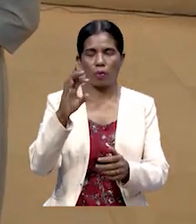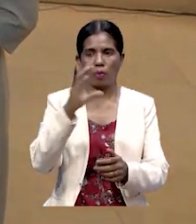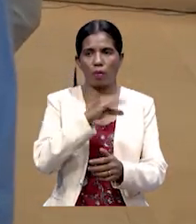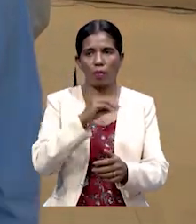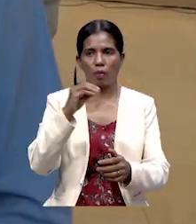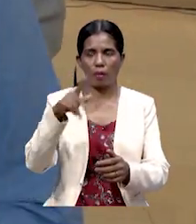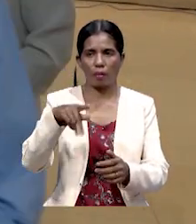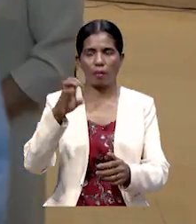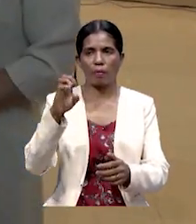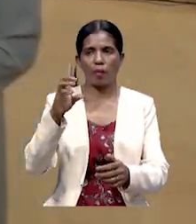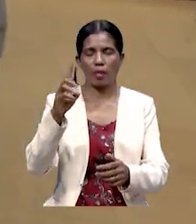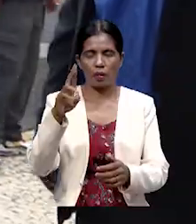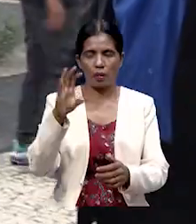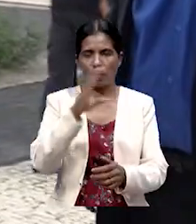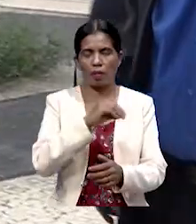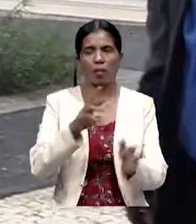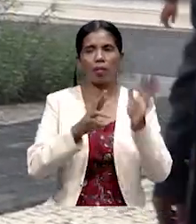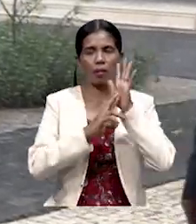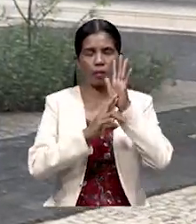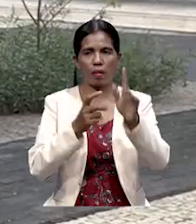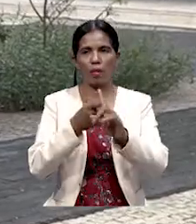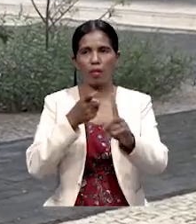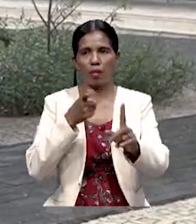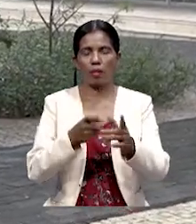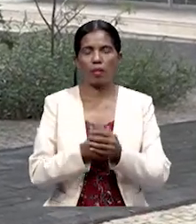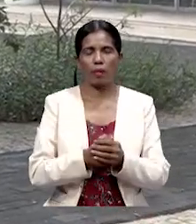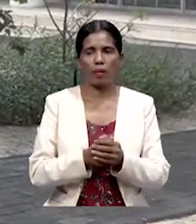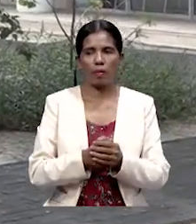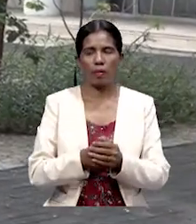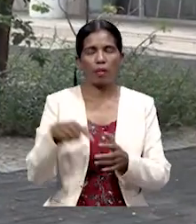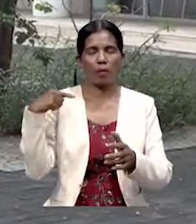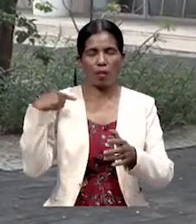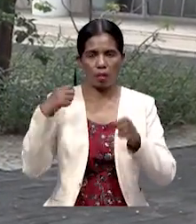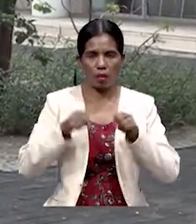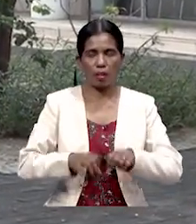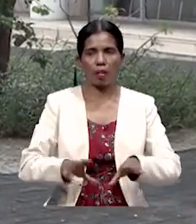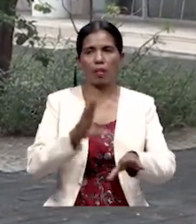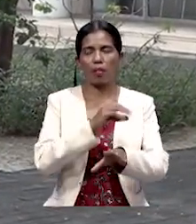alias Pedro Clamarfuic, representante Gabinete Marítima, deputado no